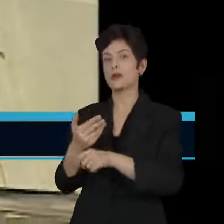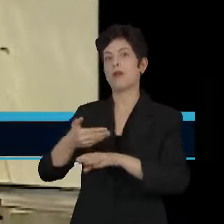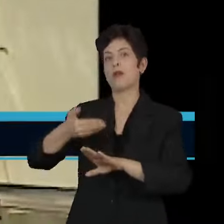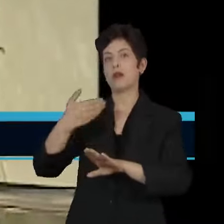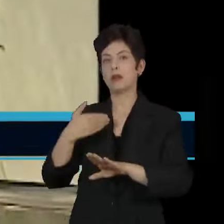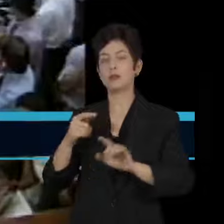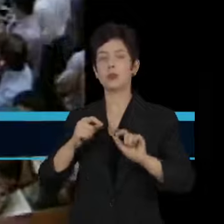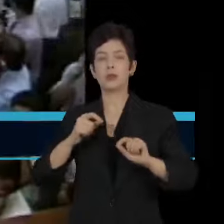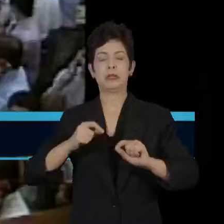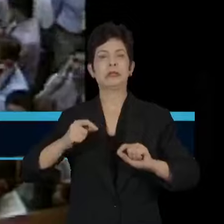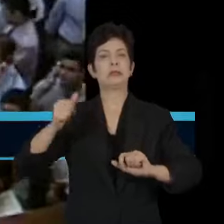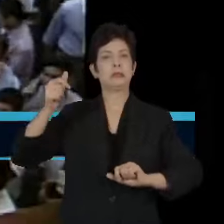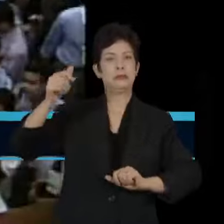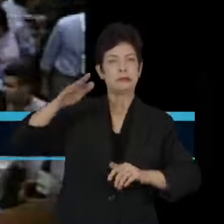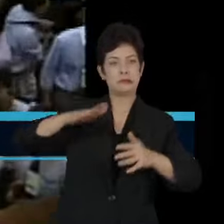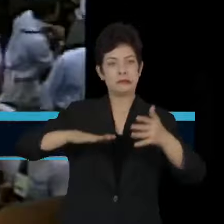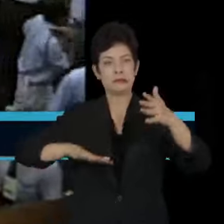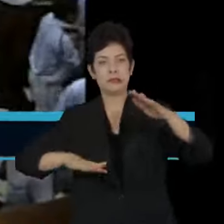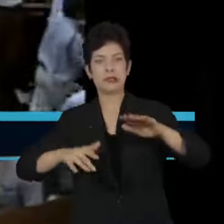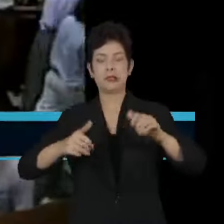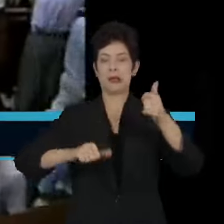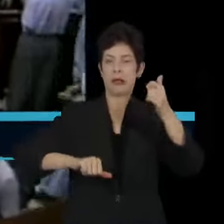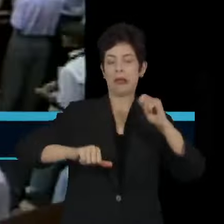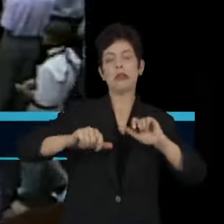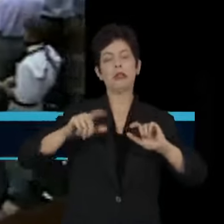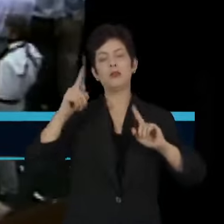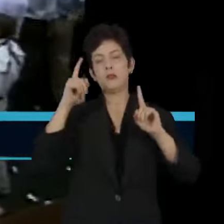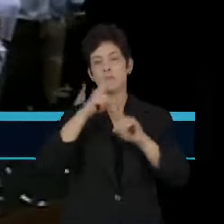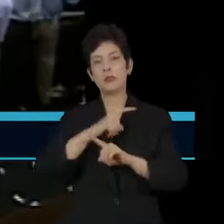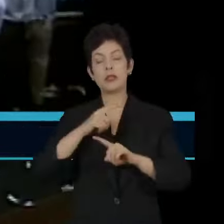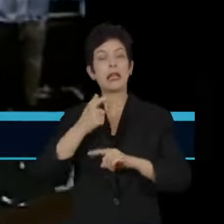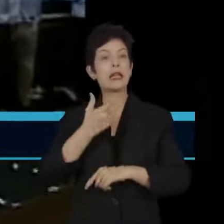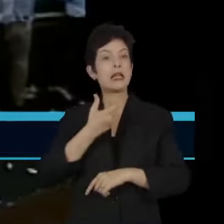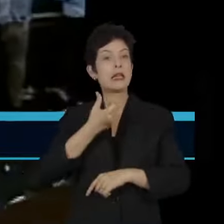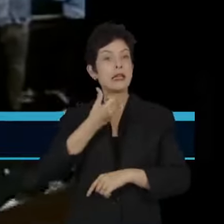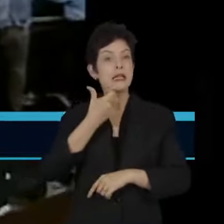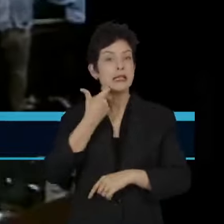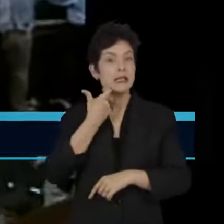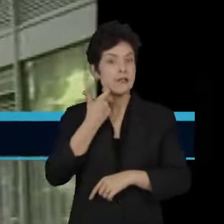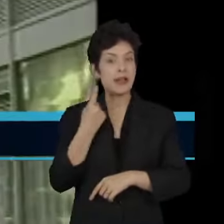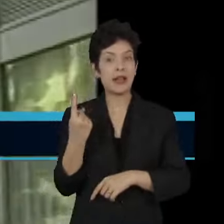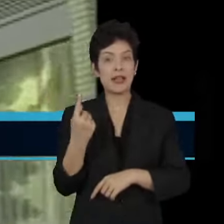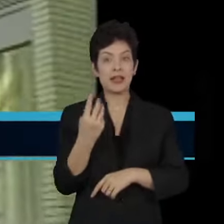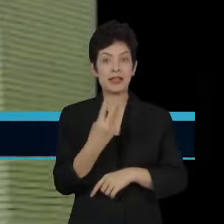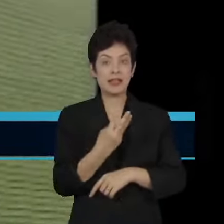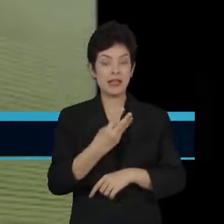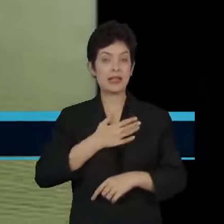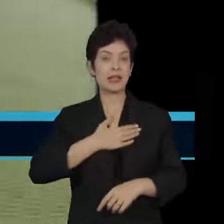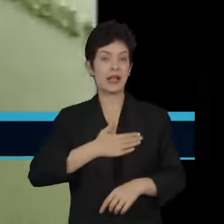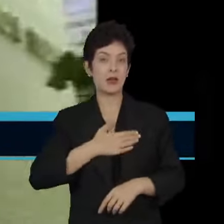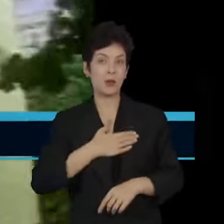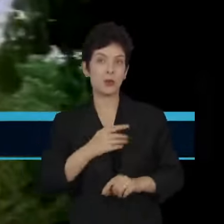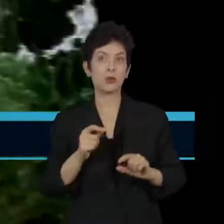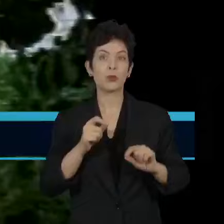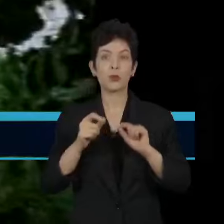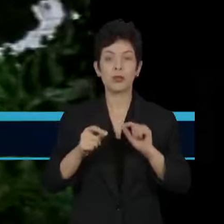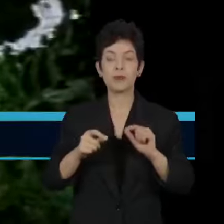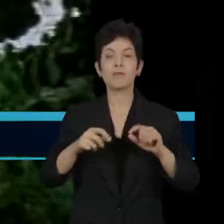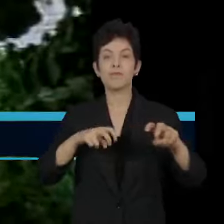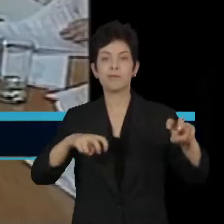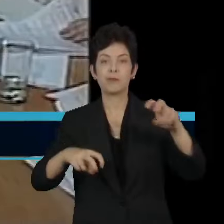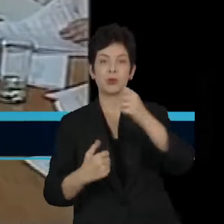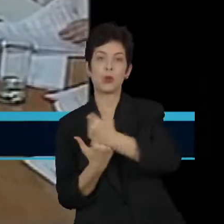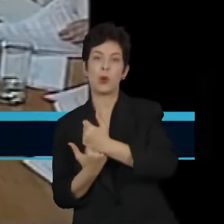tempos de turbulência mas a sorte do Brasil mudou numa sexta-feira 13 de agosto após uma dança das cadeiras em